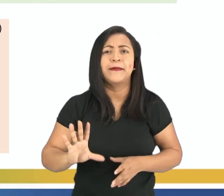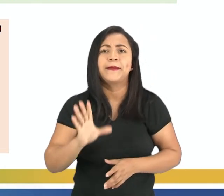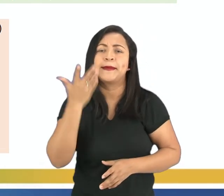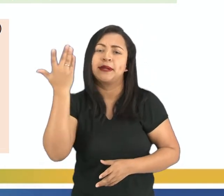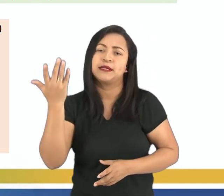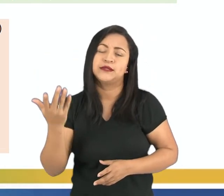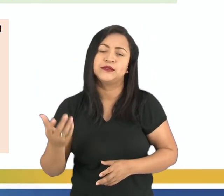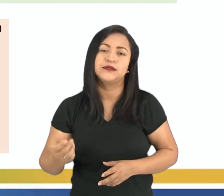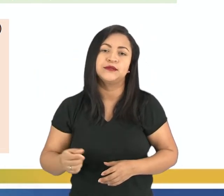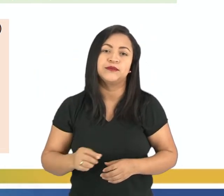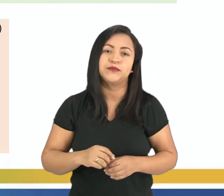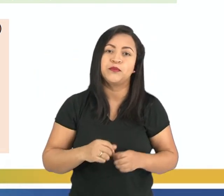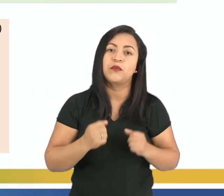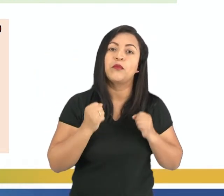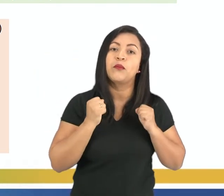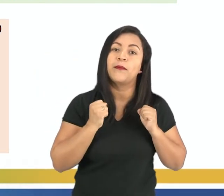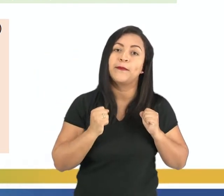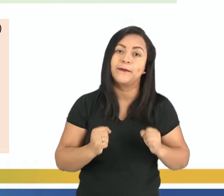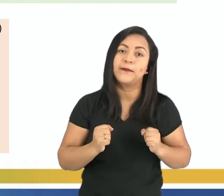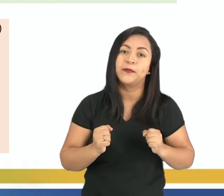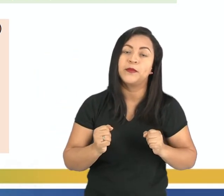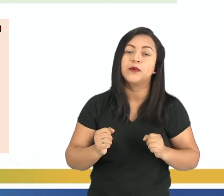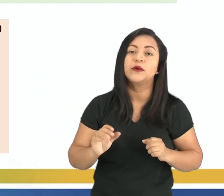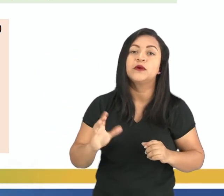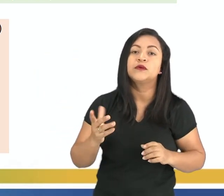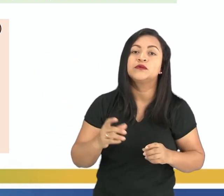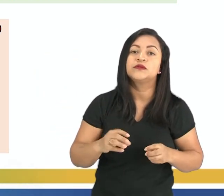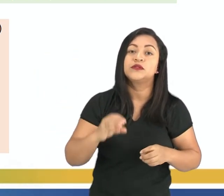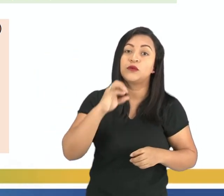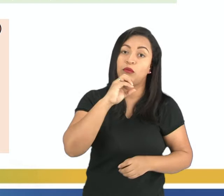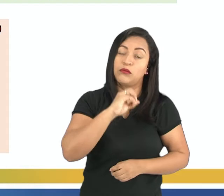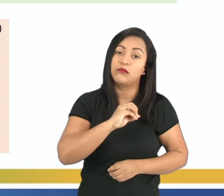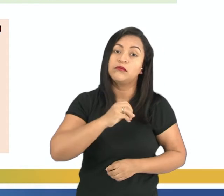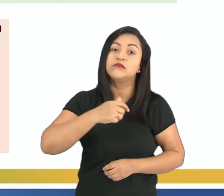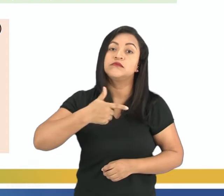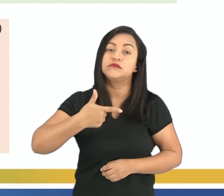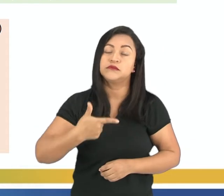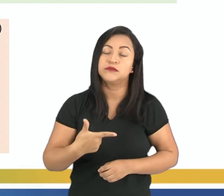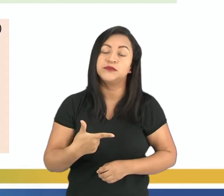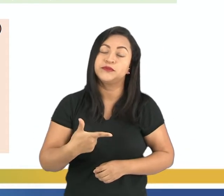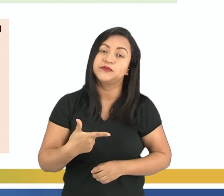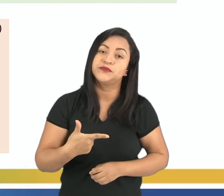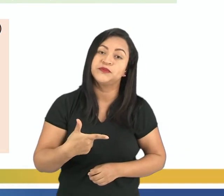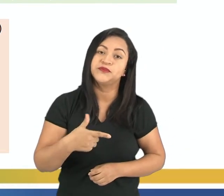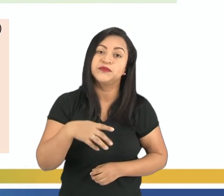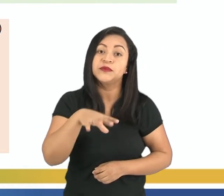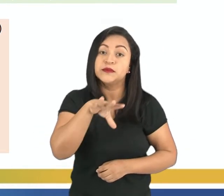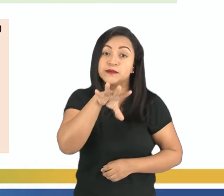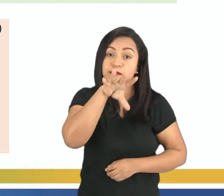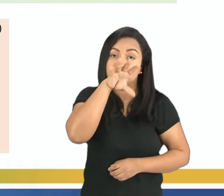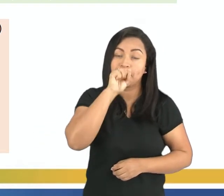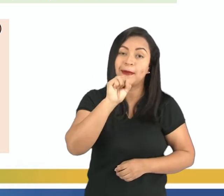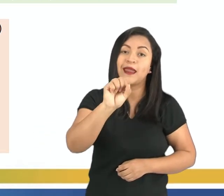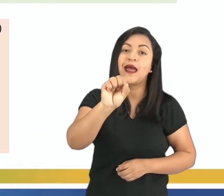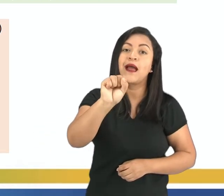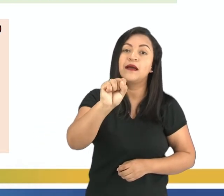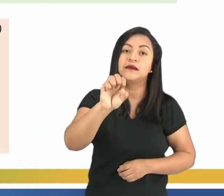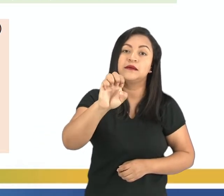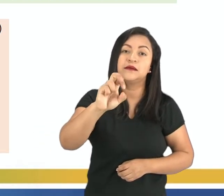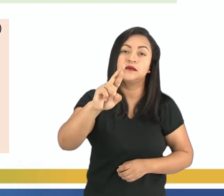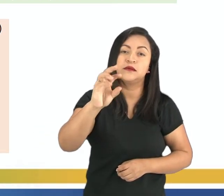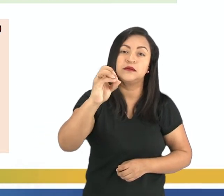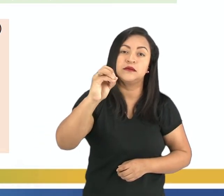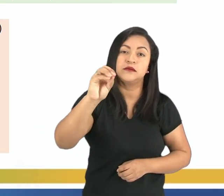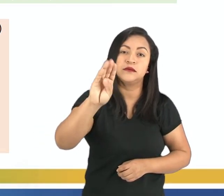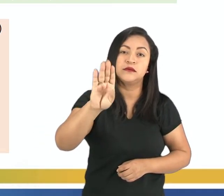processo ele pode ocorrer tanto na presença de oxigênio, que nós chamamos de respiração aeróbica, quanto